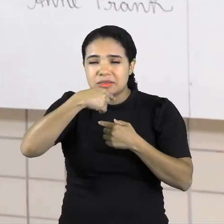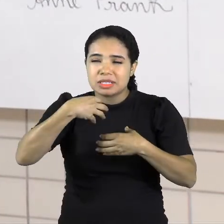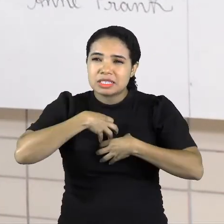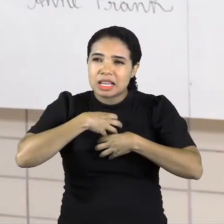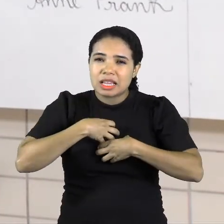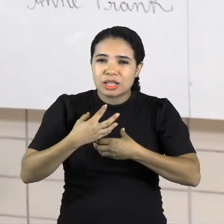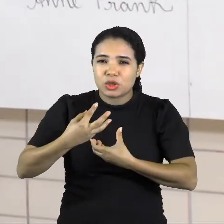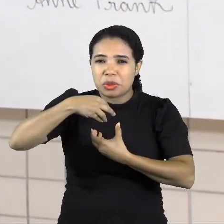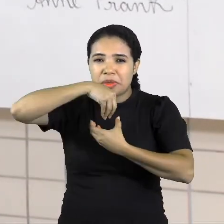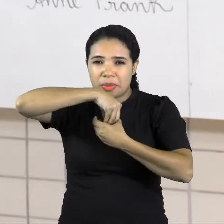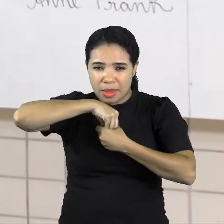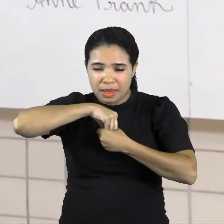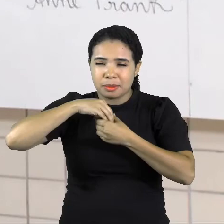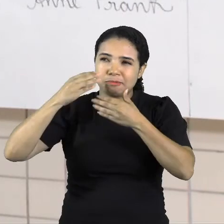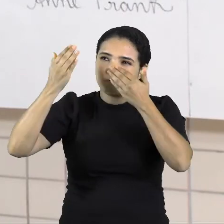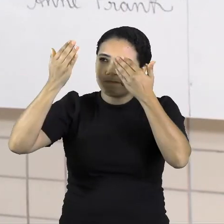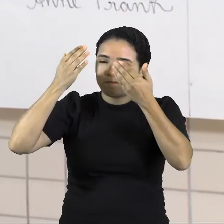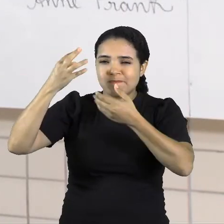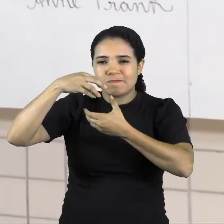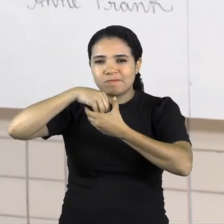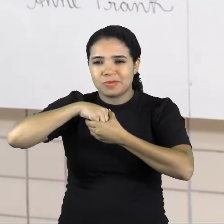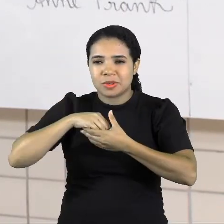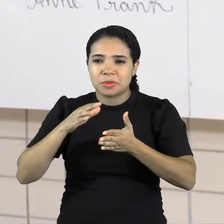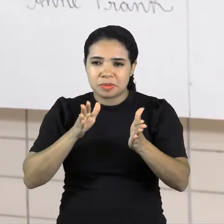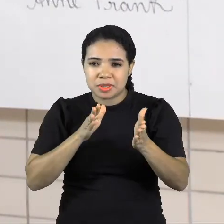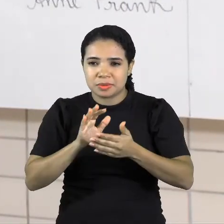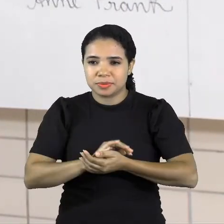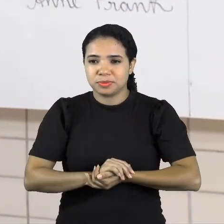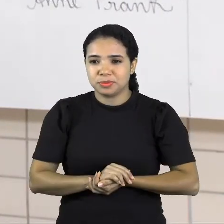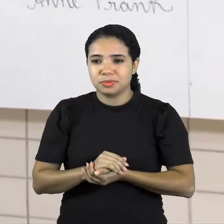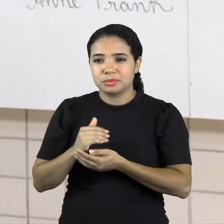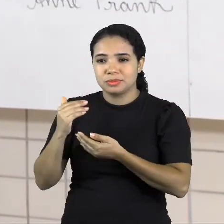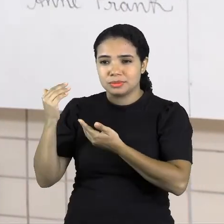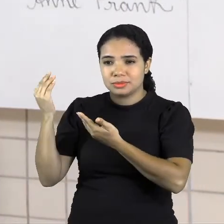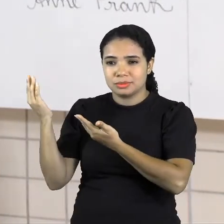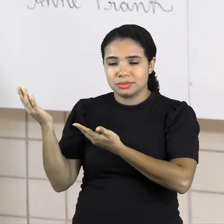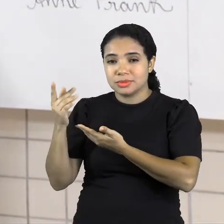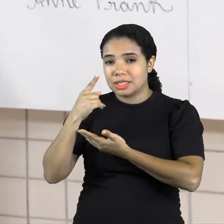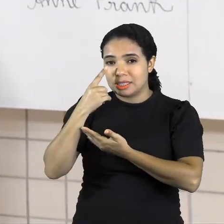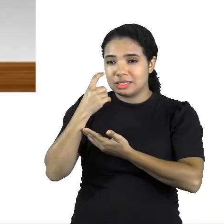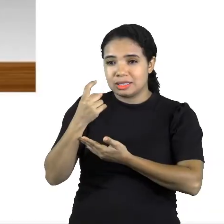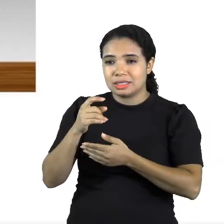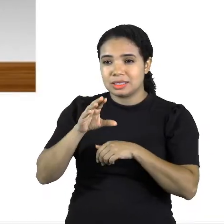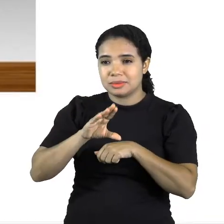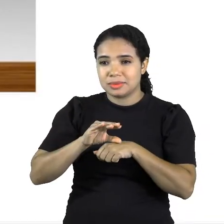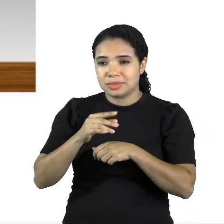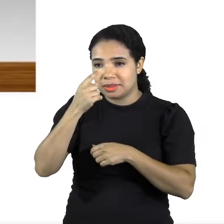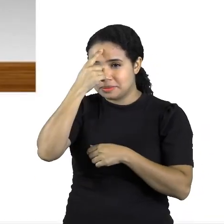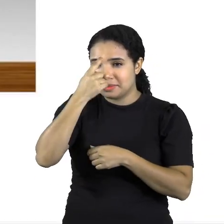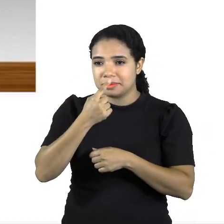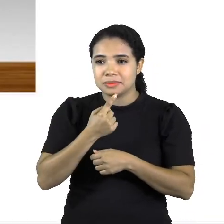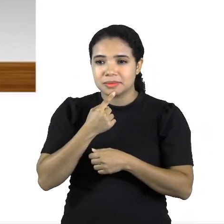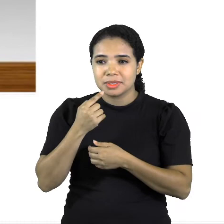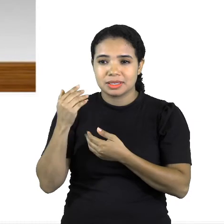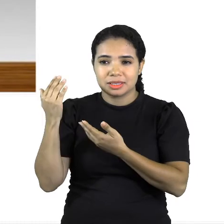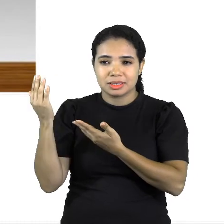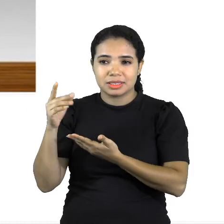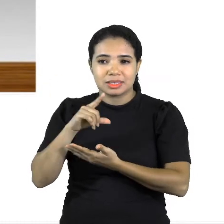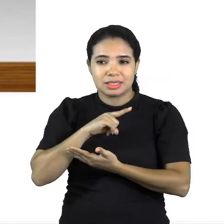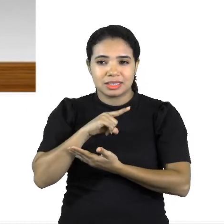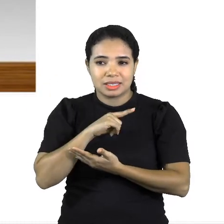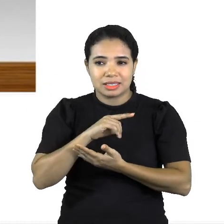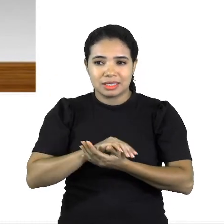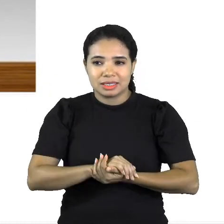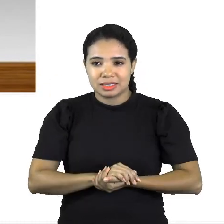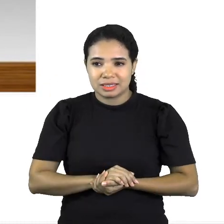né, durante esse exílio aí. E aí, bem interessante essa foto-imagem, né, que a gente tem lá